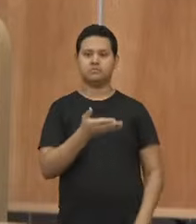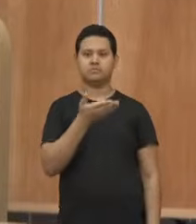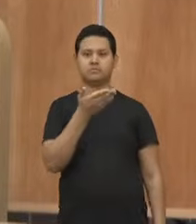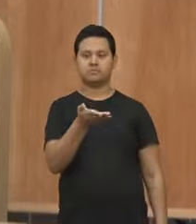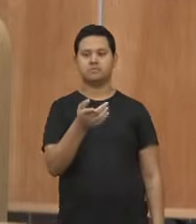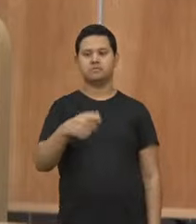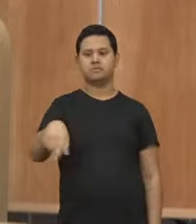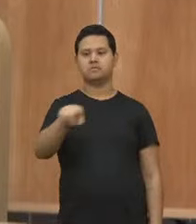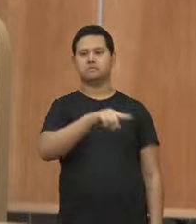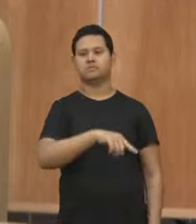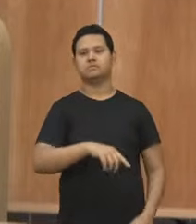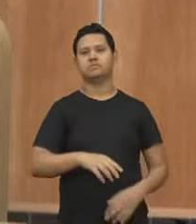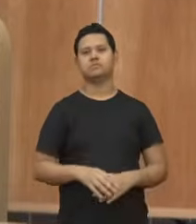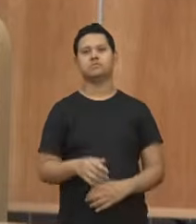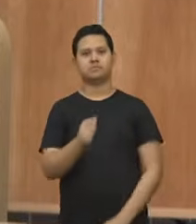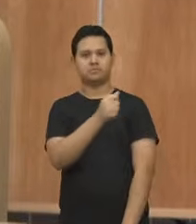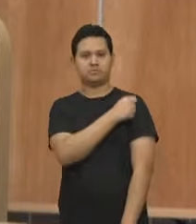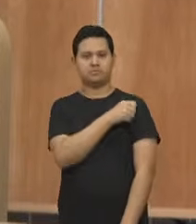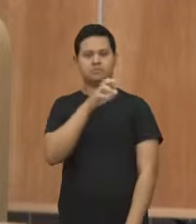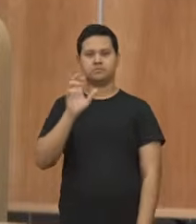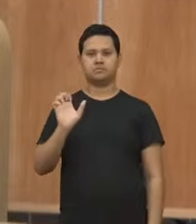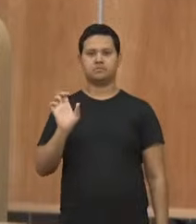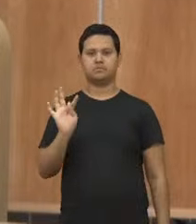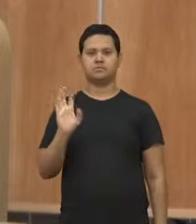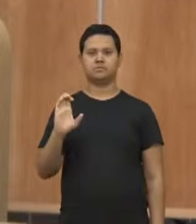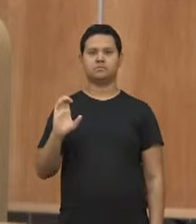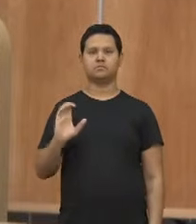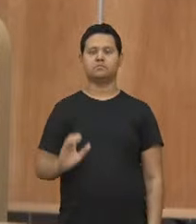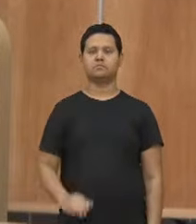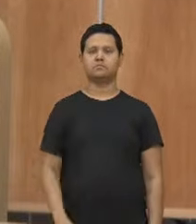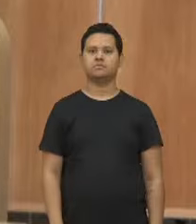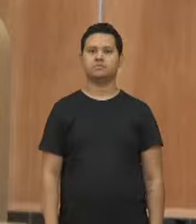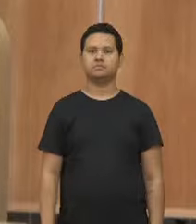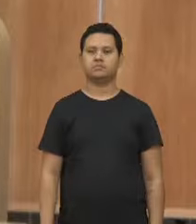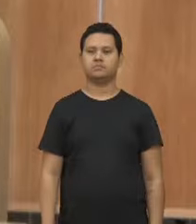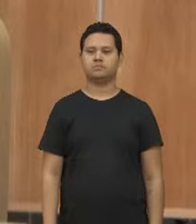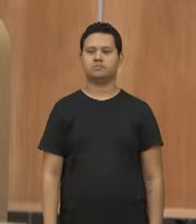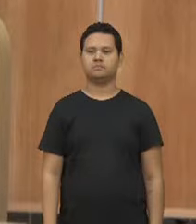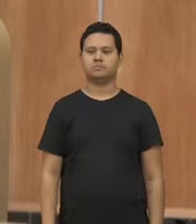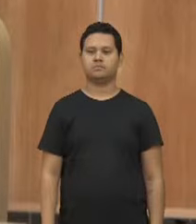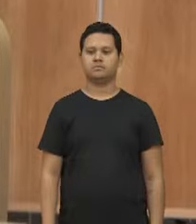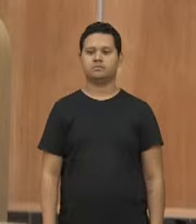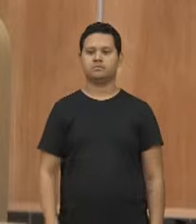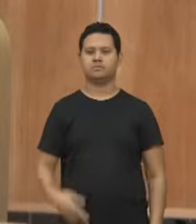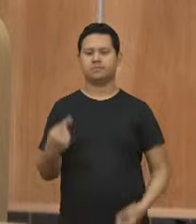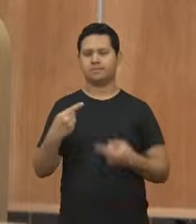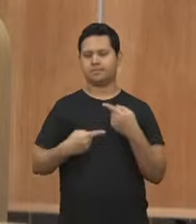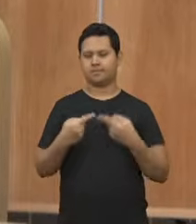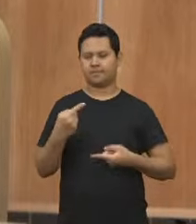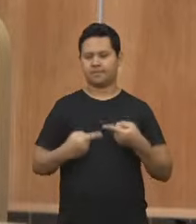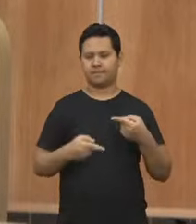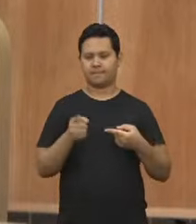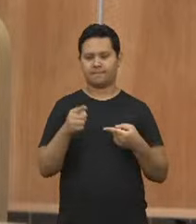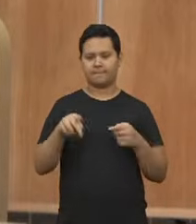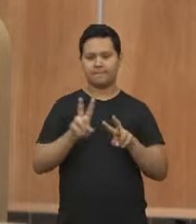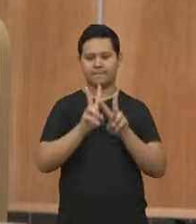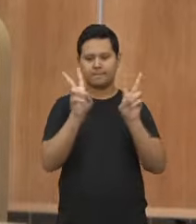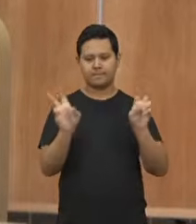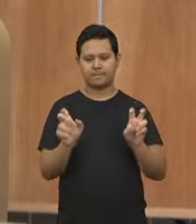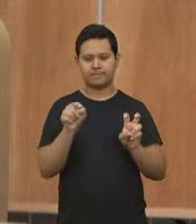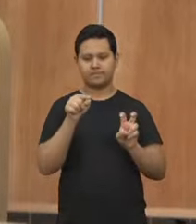os nossos queridos alunos da ETEC. Discutir esse